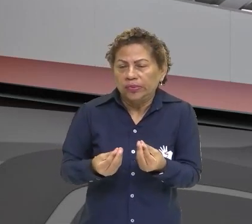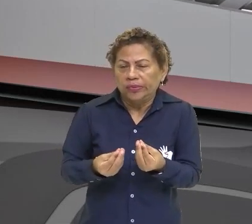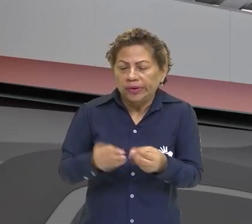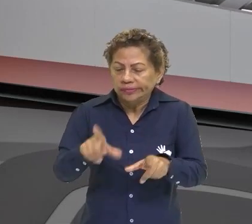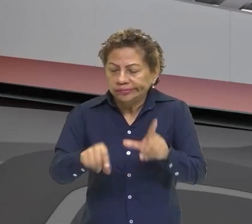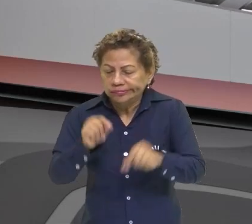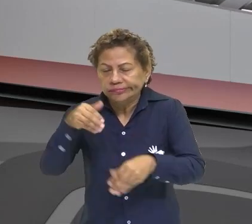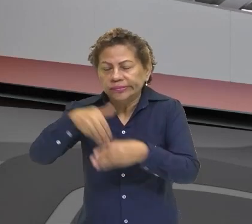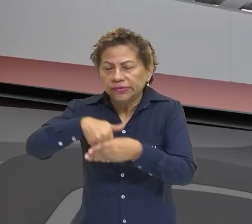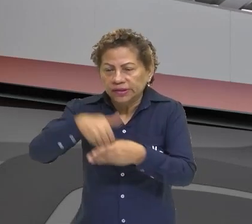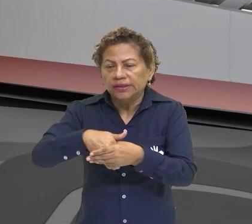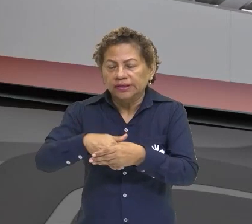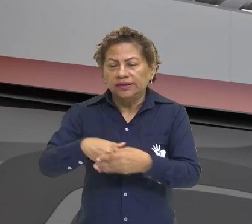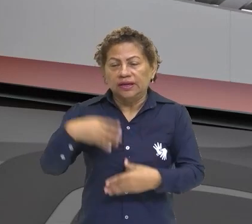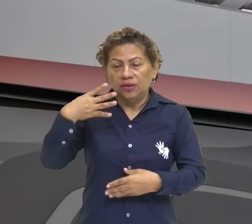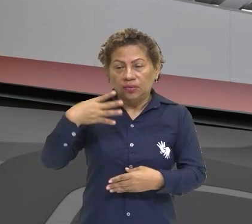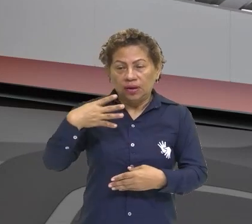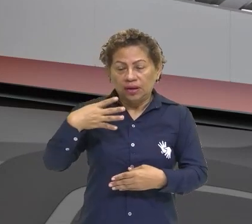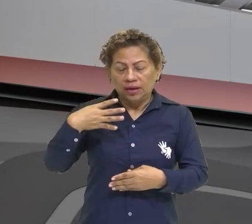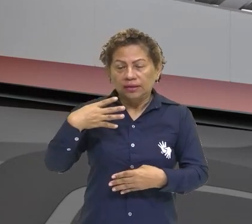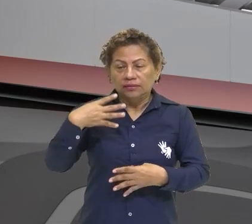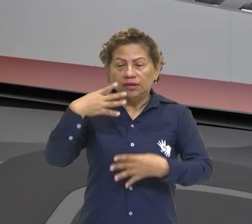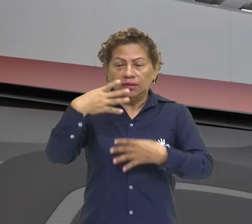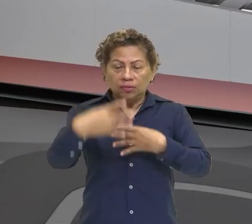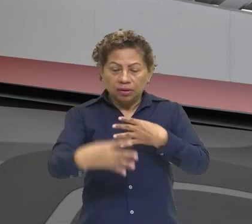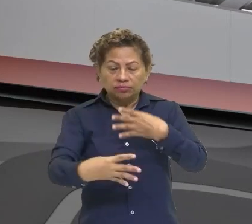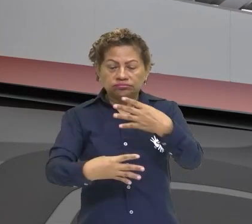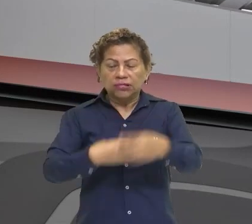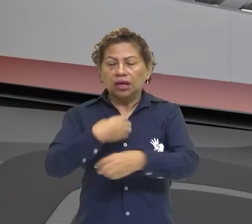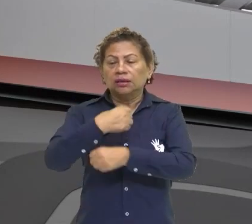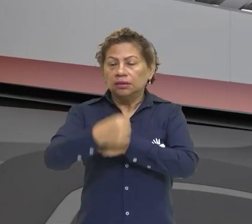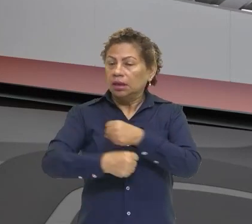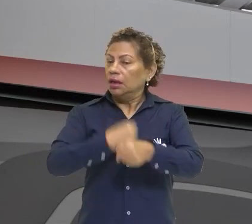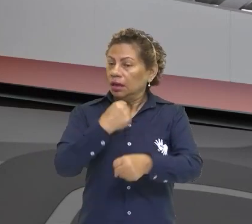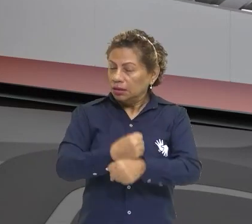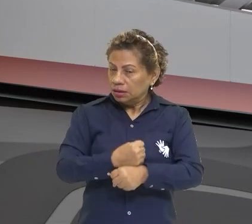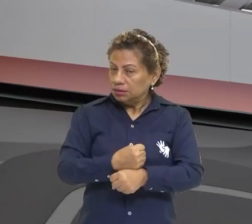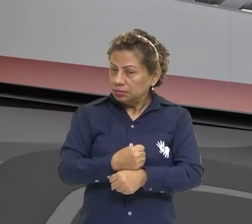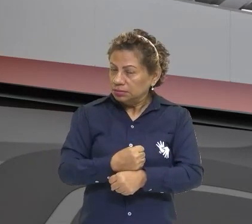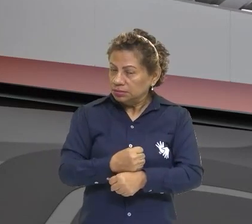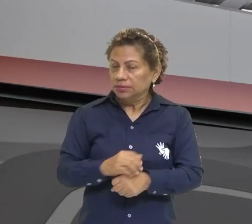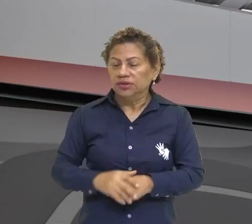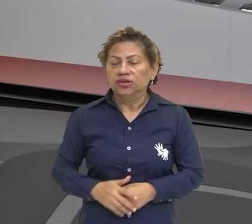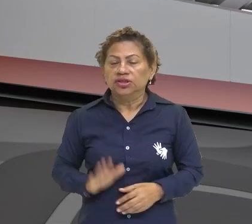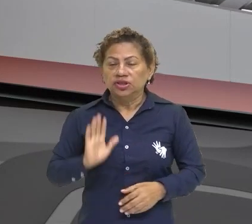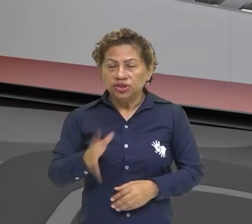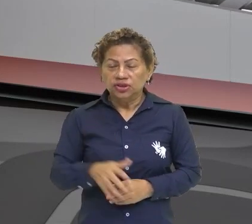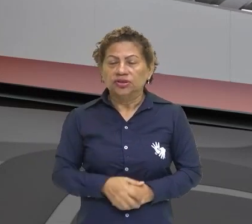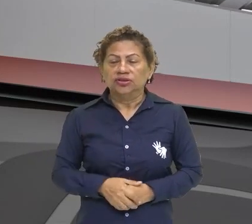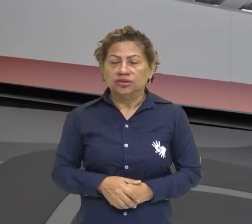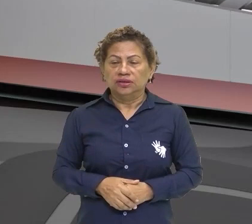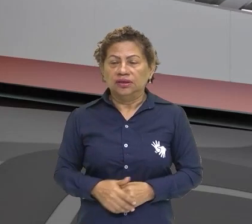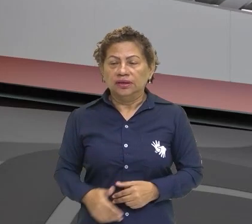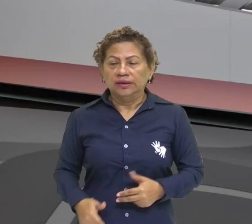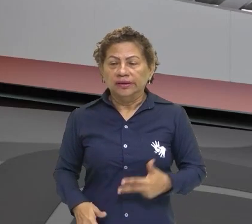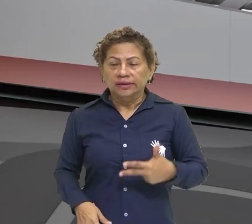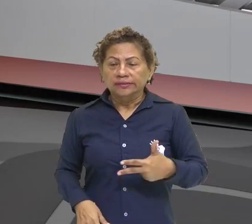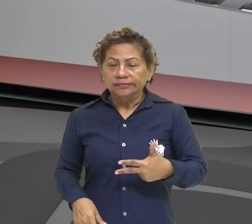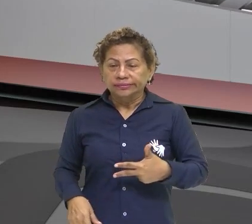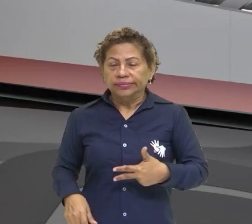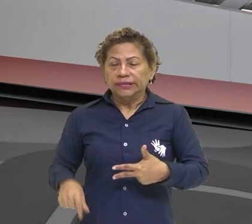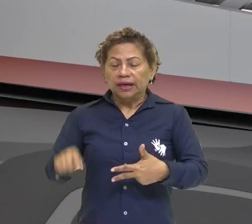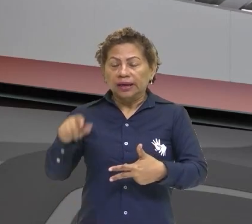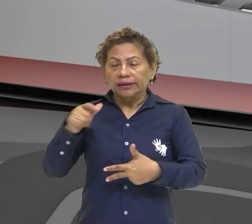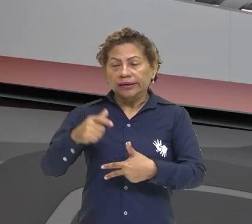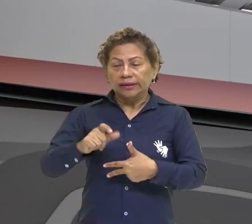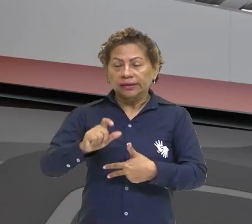de 4 anos, tá certo? Para exercerem um cargo de 4 anos. E o poder legislativo, no caso dos municípios, é representado pela